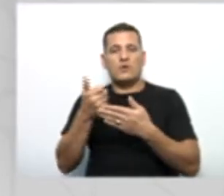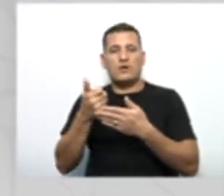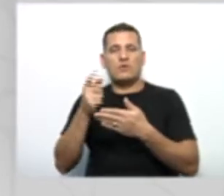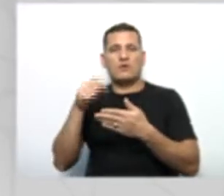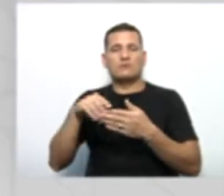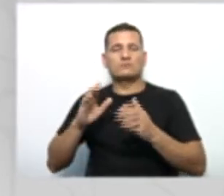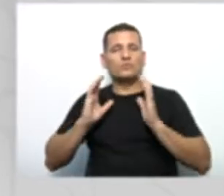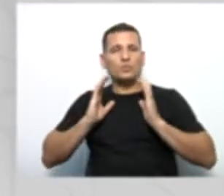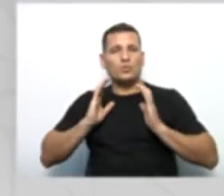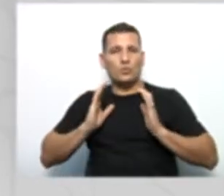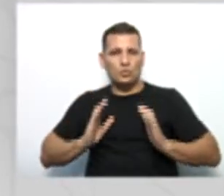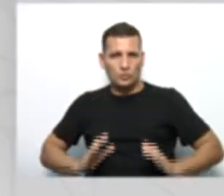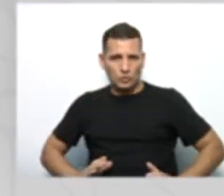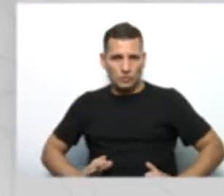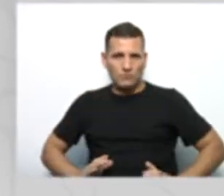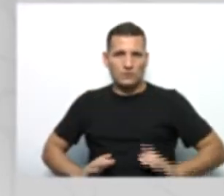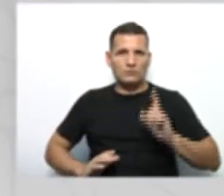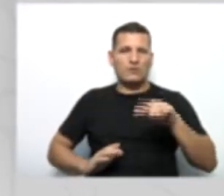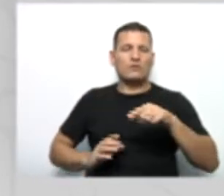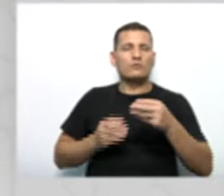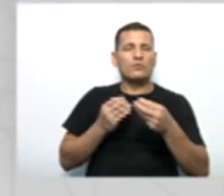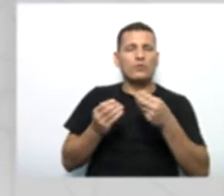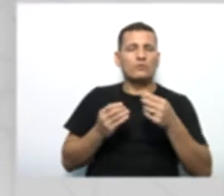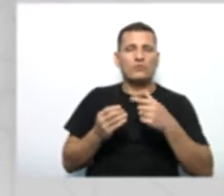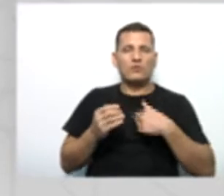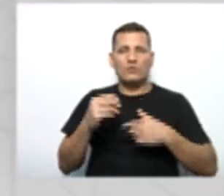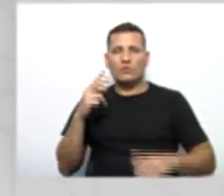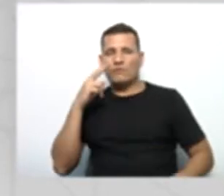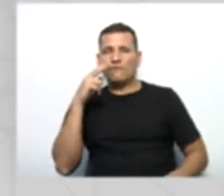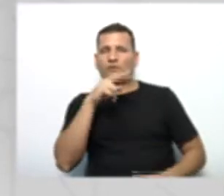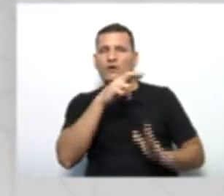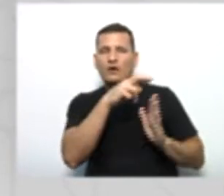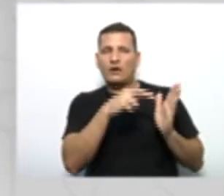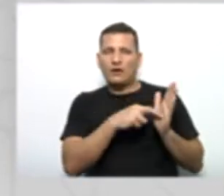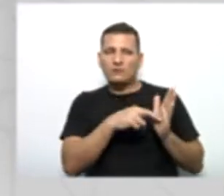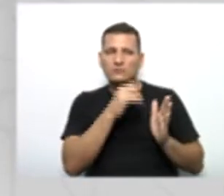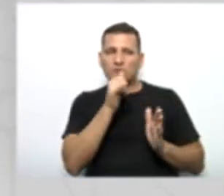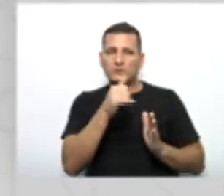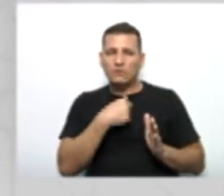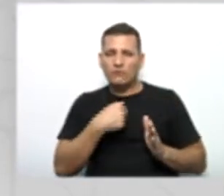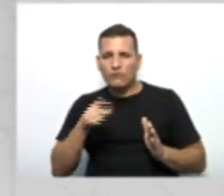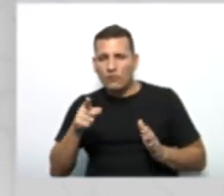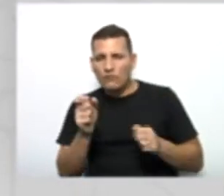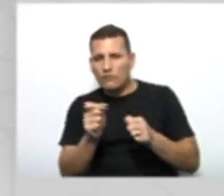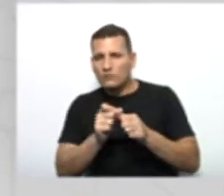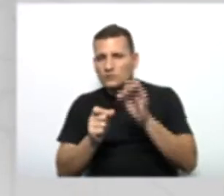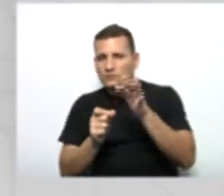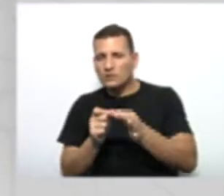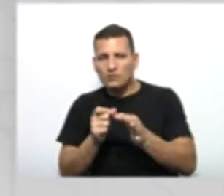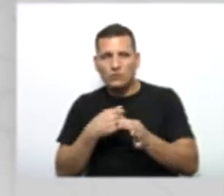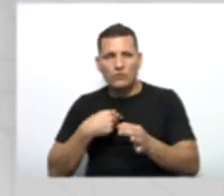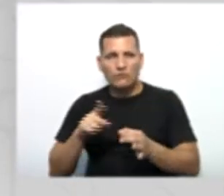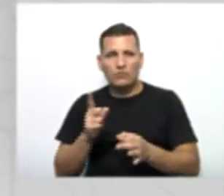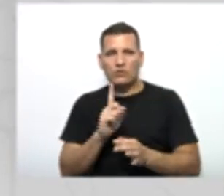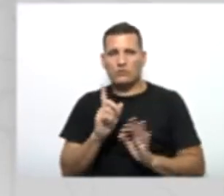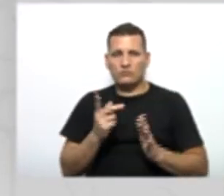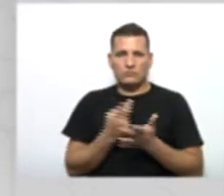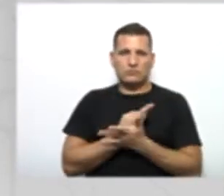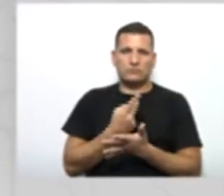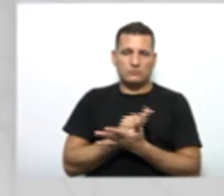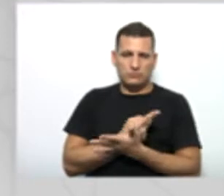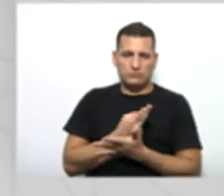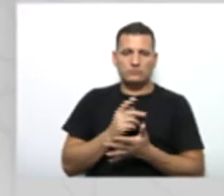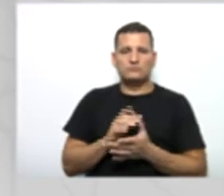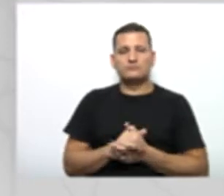regra. É o modo como eu ajo a partir desse regramento especificado. Nós já falamos bastante, acho que já deu